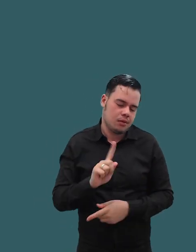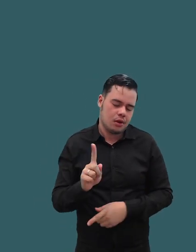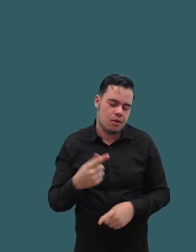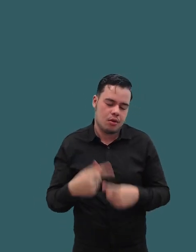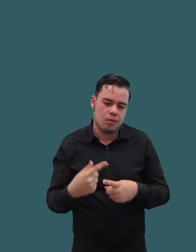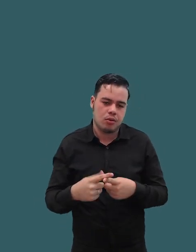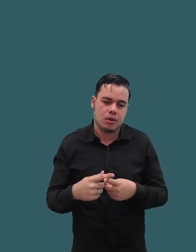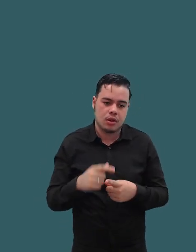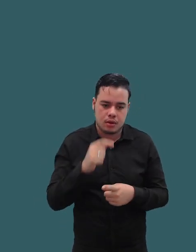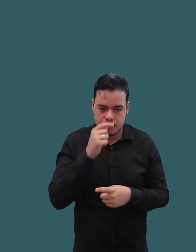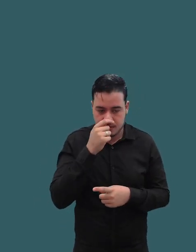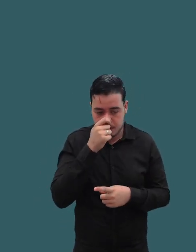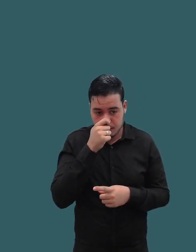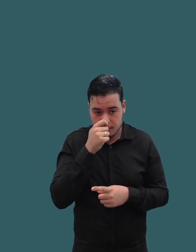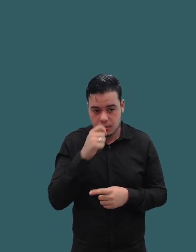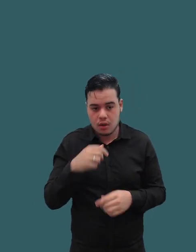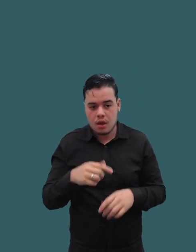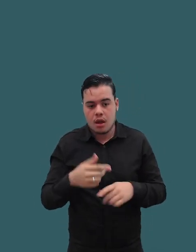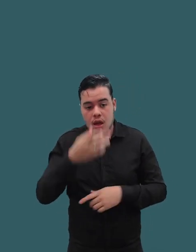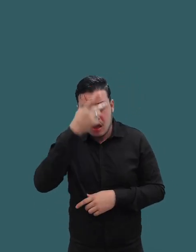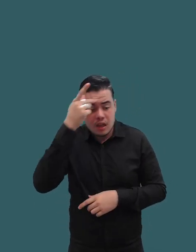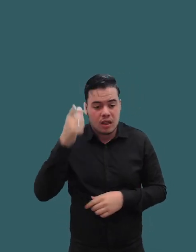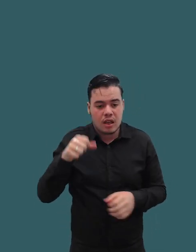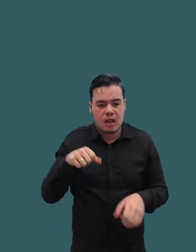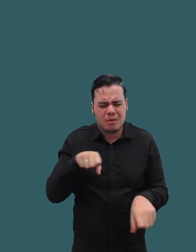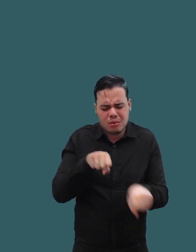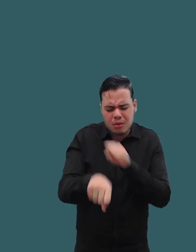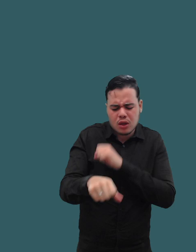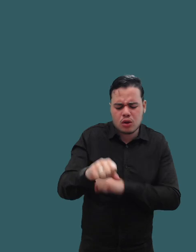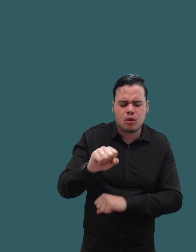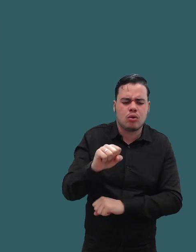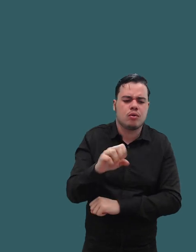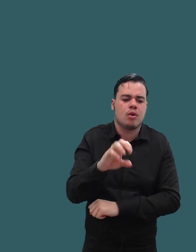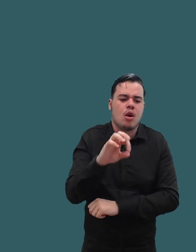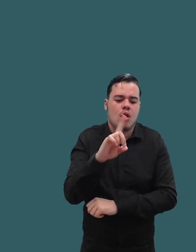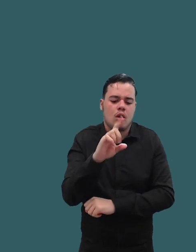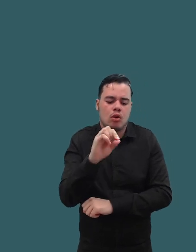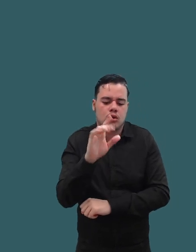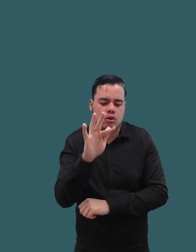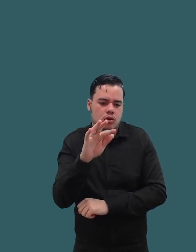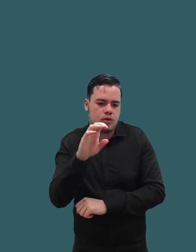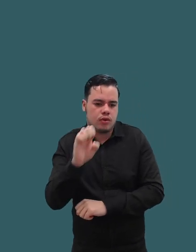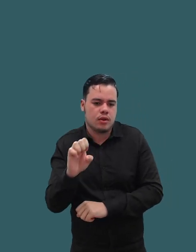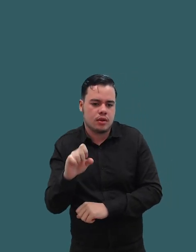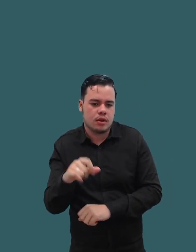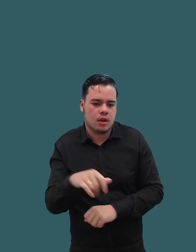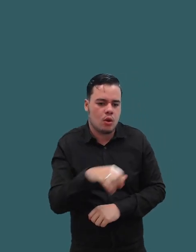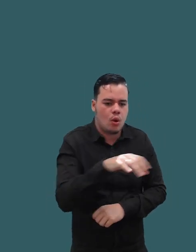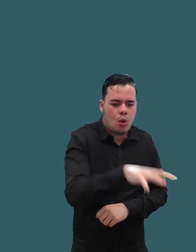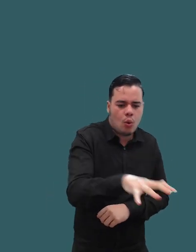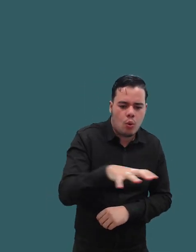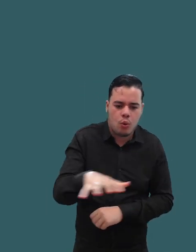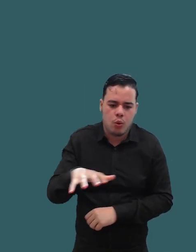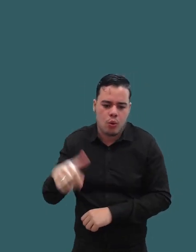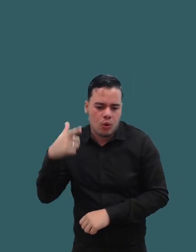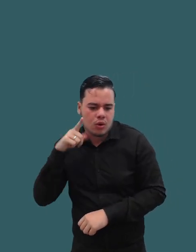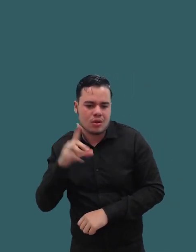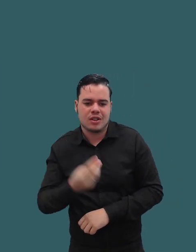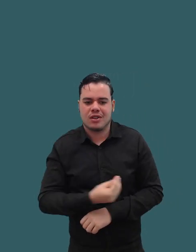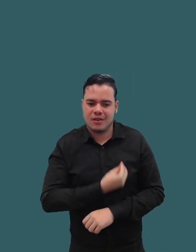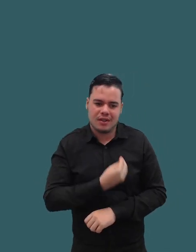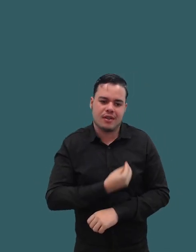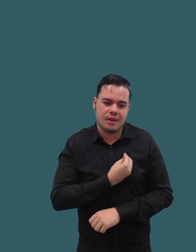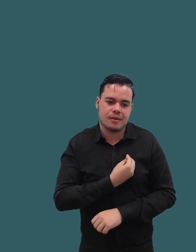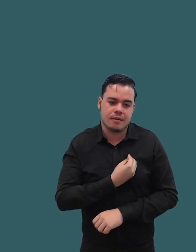estava morrendo, quem matou? Rodolfo Teófilo. Ele não garantiu que a maioria esmagadora que sobreviveu, sobreviveu por causa do Rodolfo